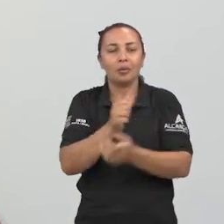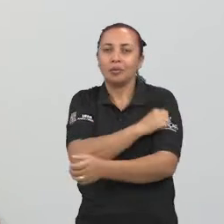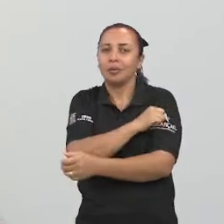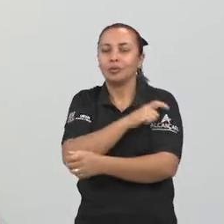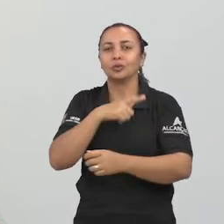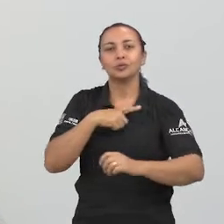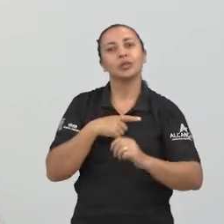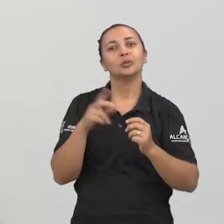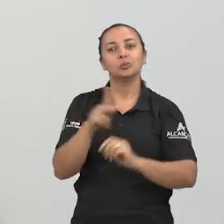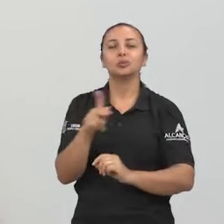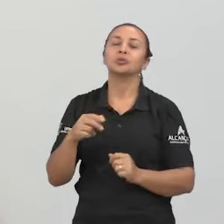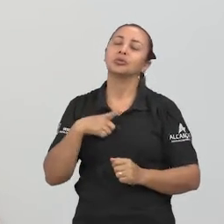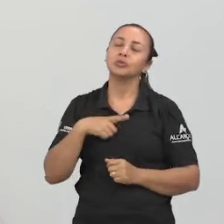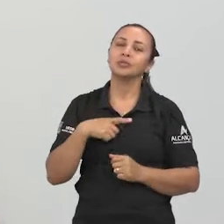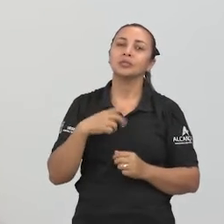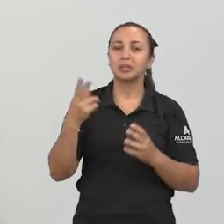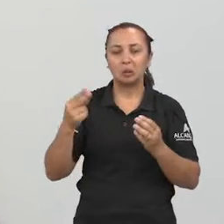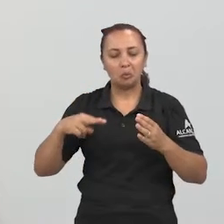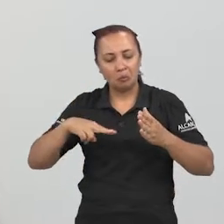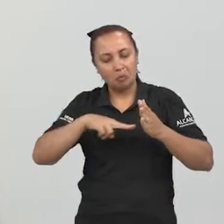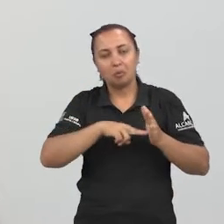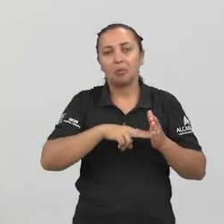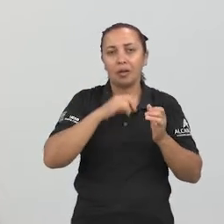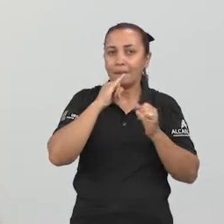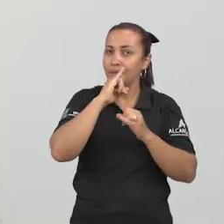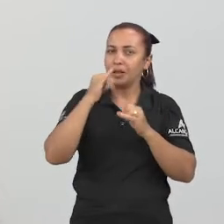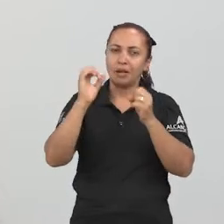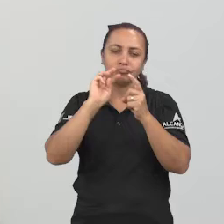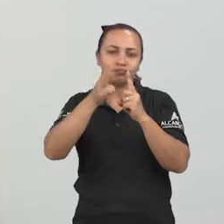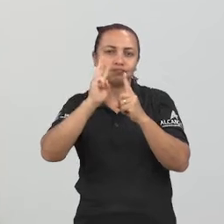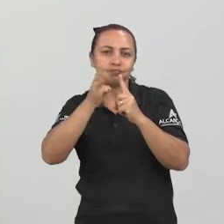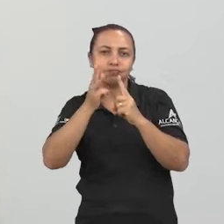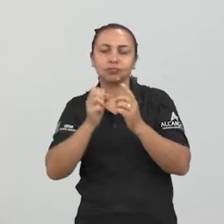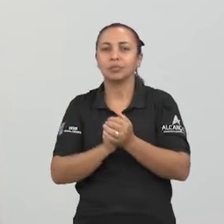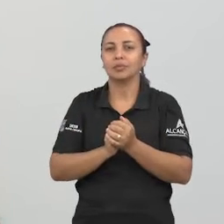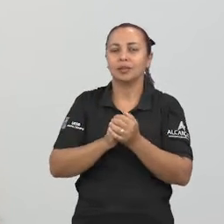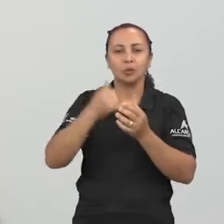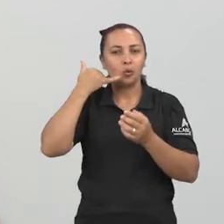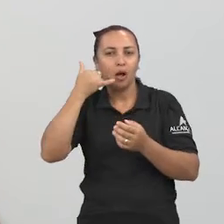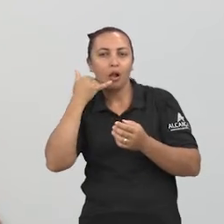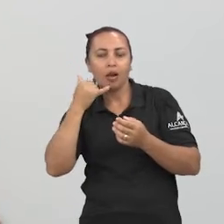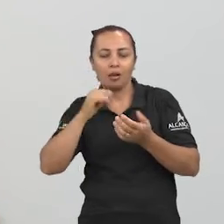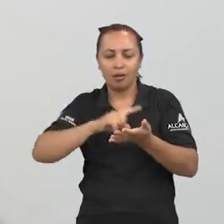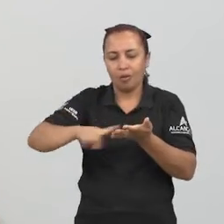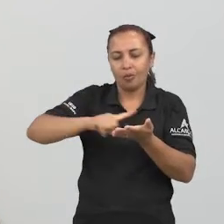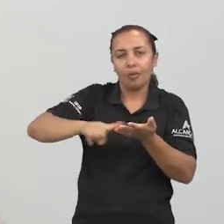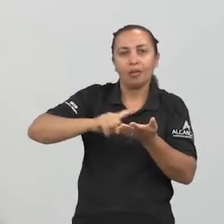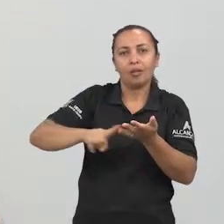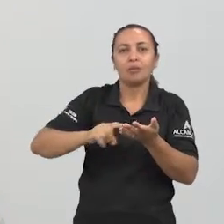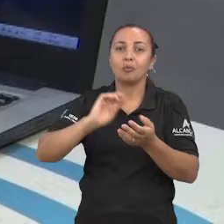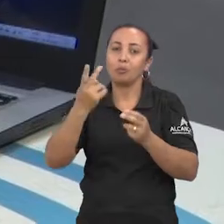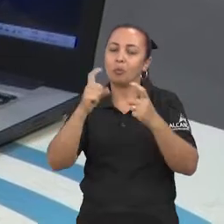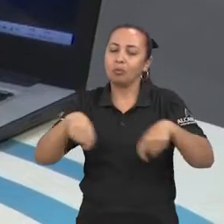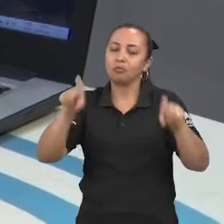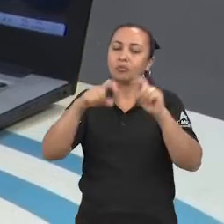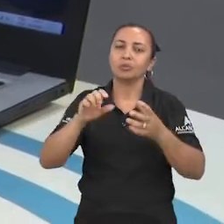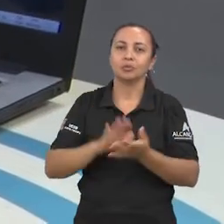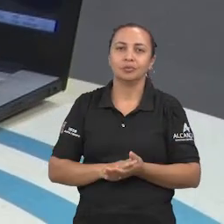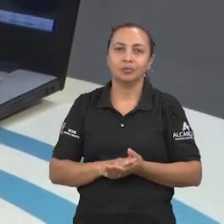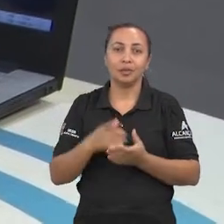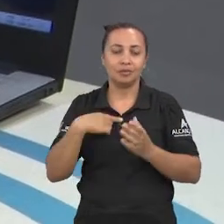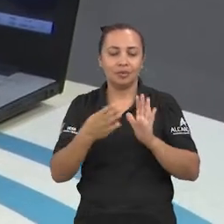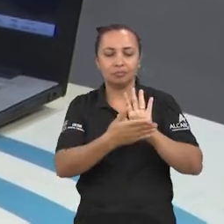que tivesse um dispositivo ligado à internet, um celular, um tablet ou um computador. Aqui está a